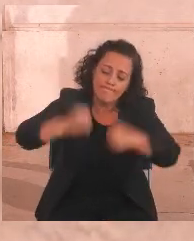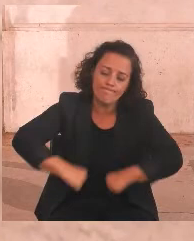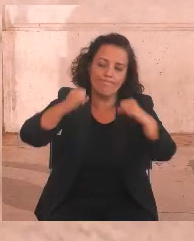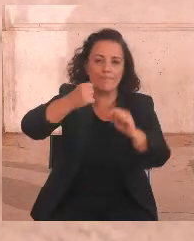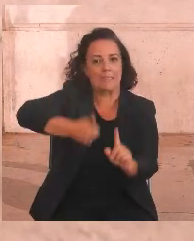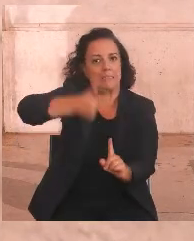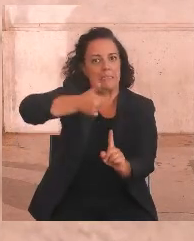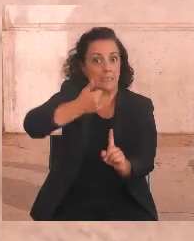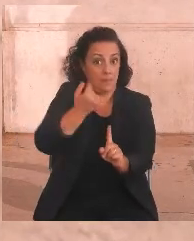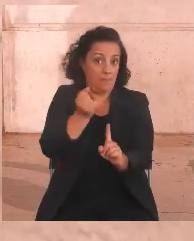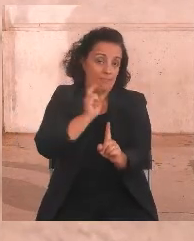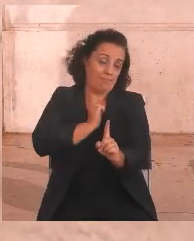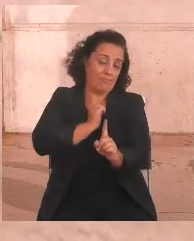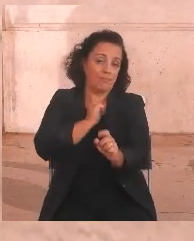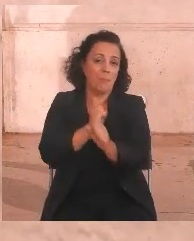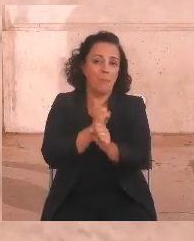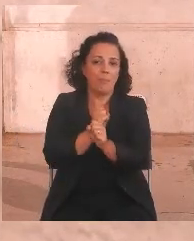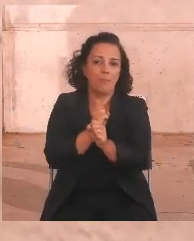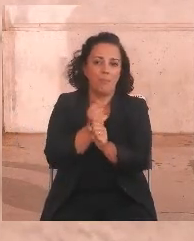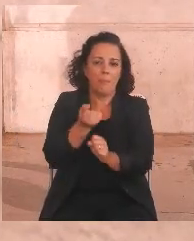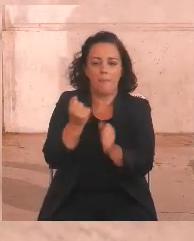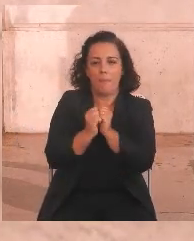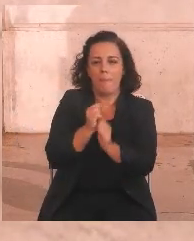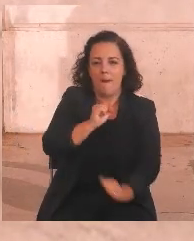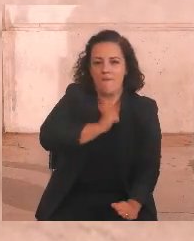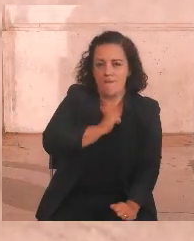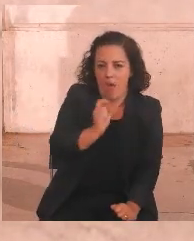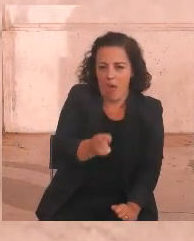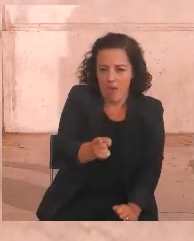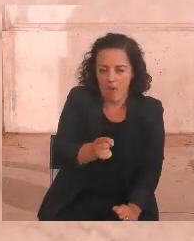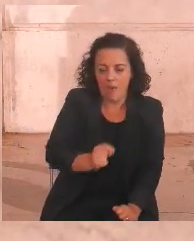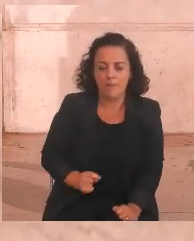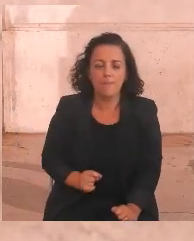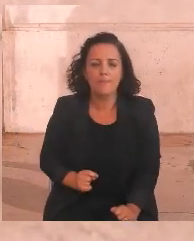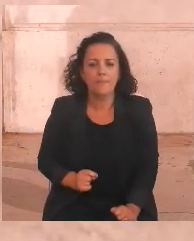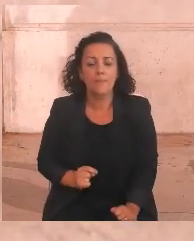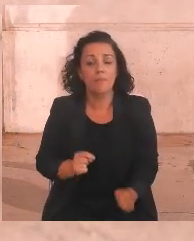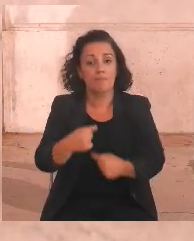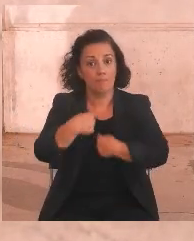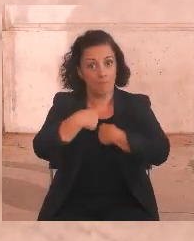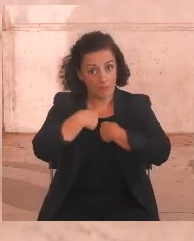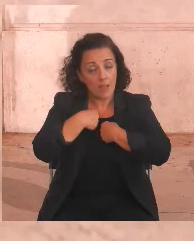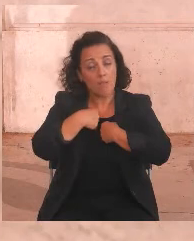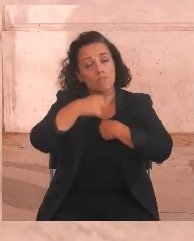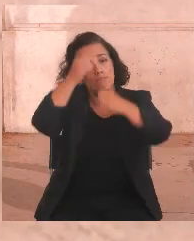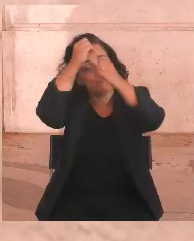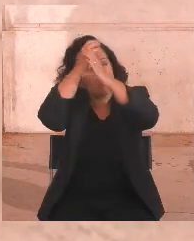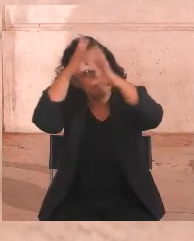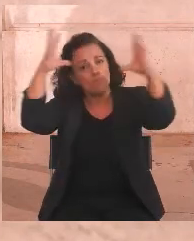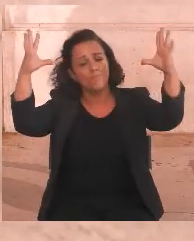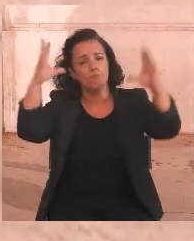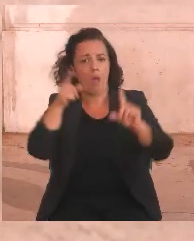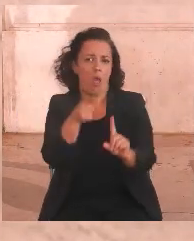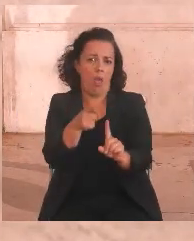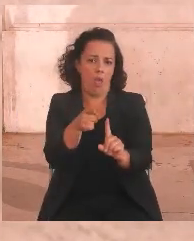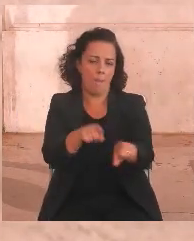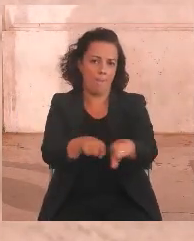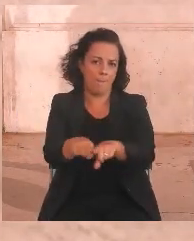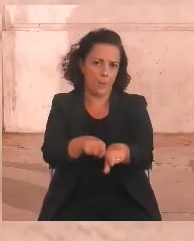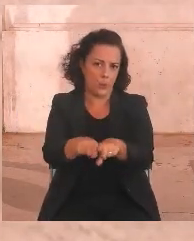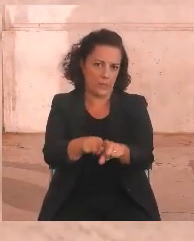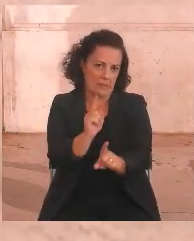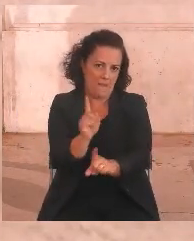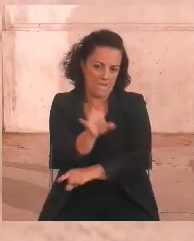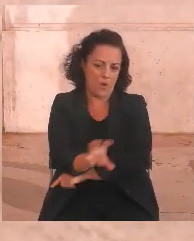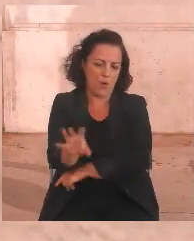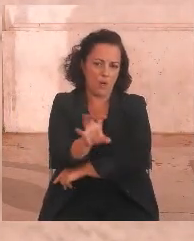isso queria assinalar que é essa a minha ótica em relação à política, mas